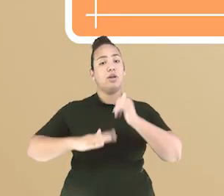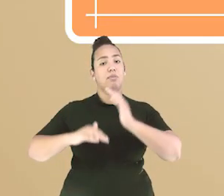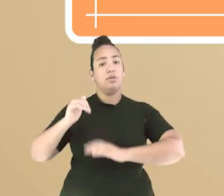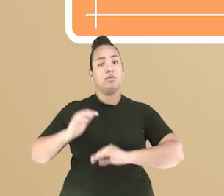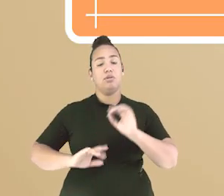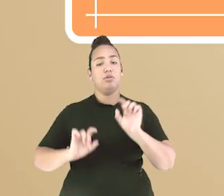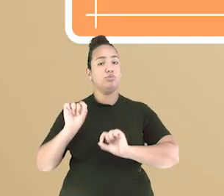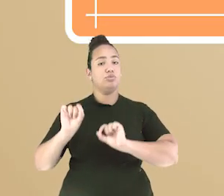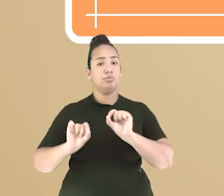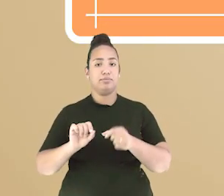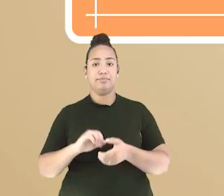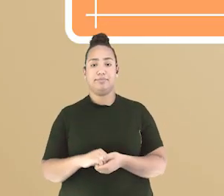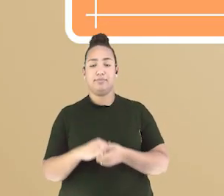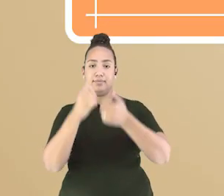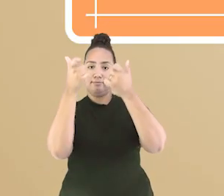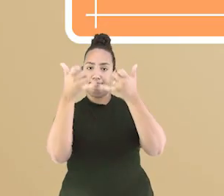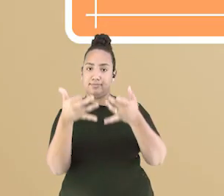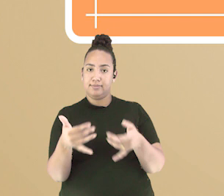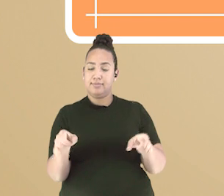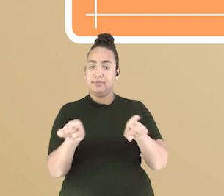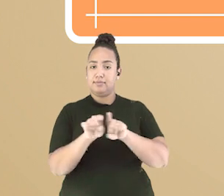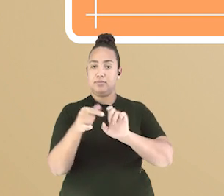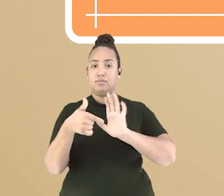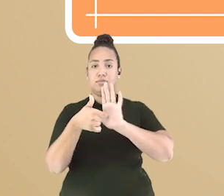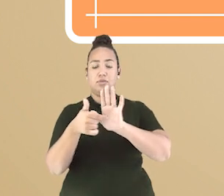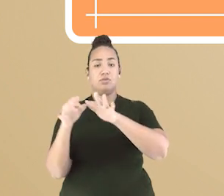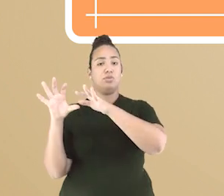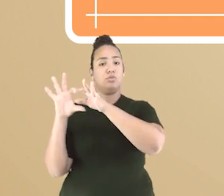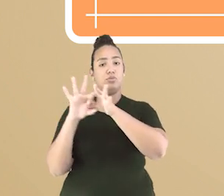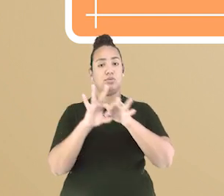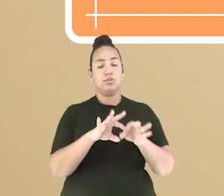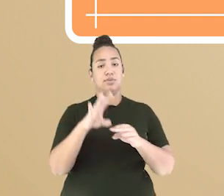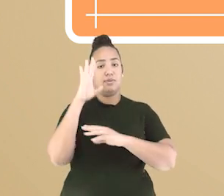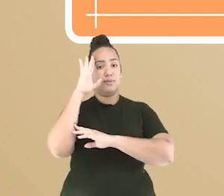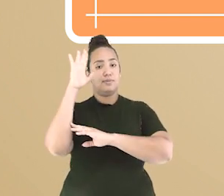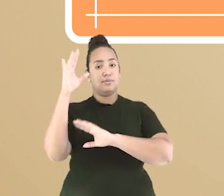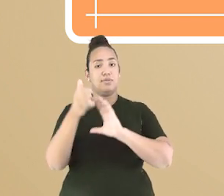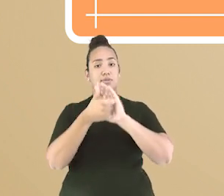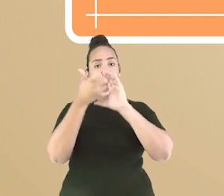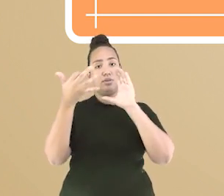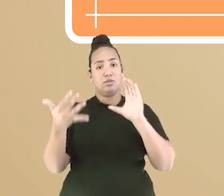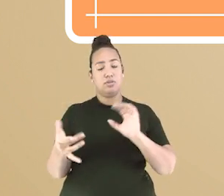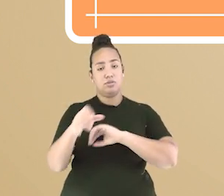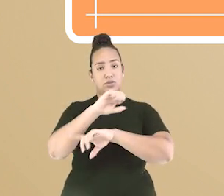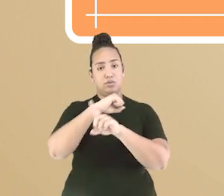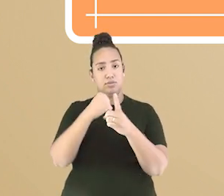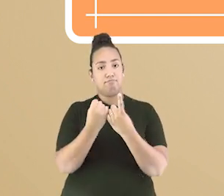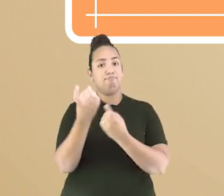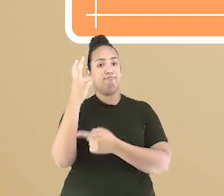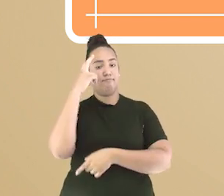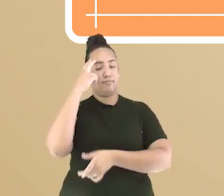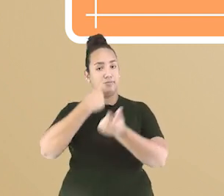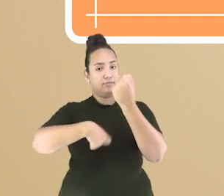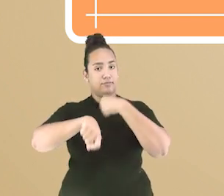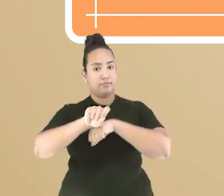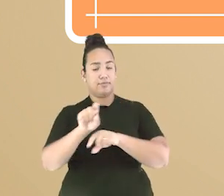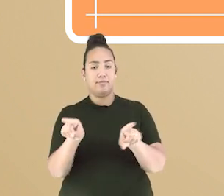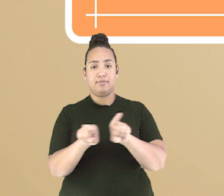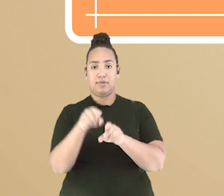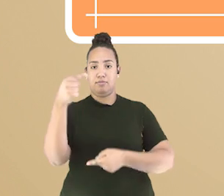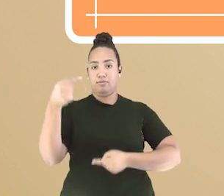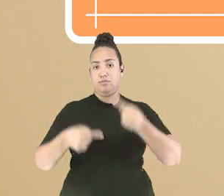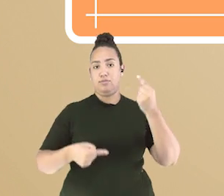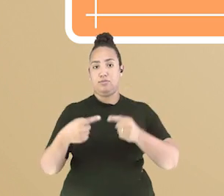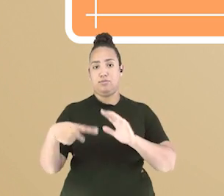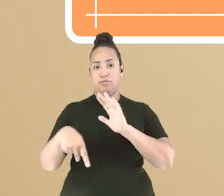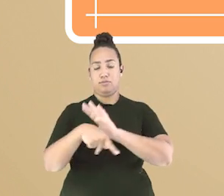com a habilidade que descreve e contextualiza os principais aspectos sociais, culturais, econômicos e políticos